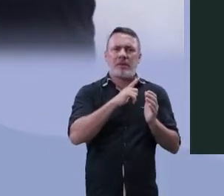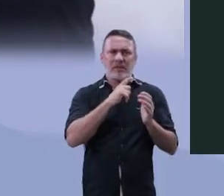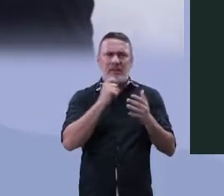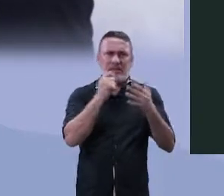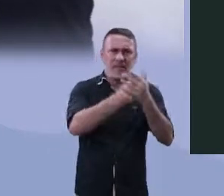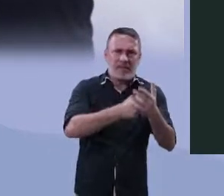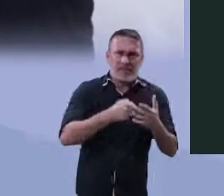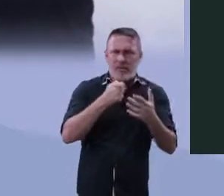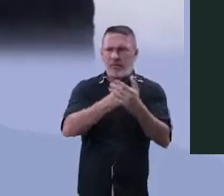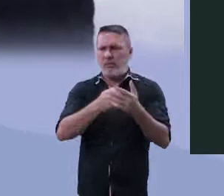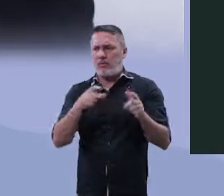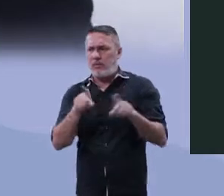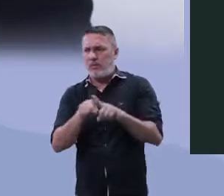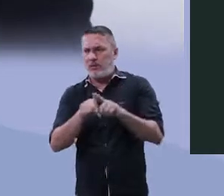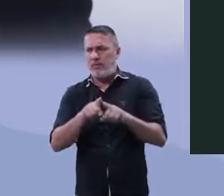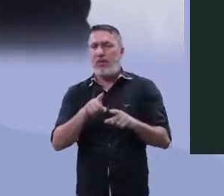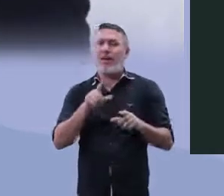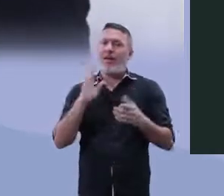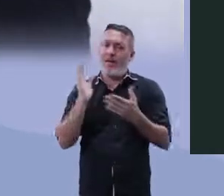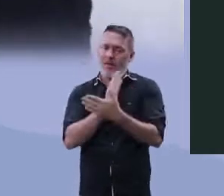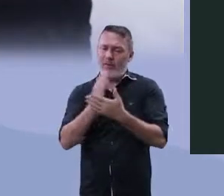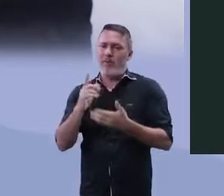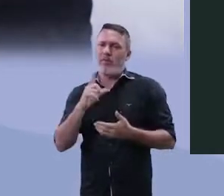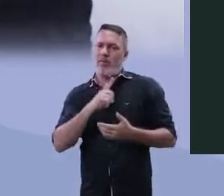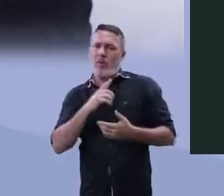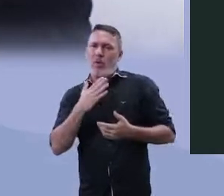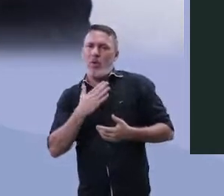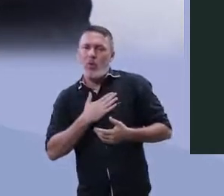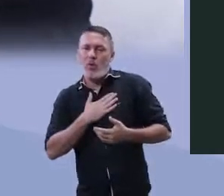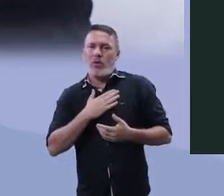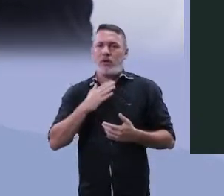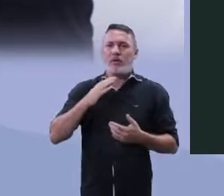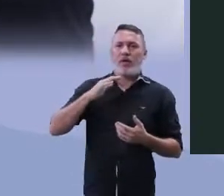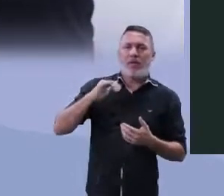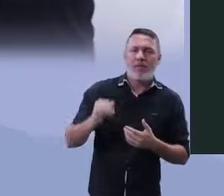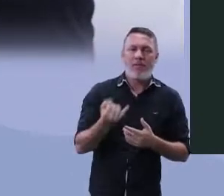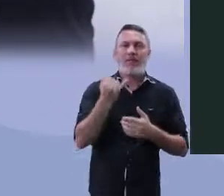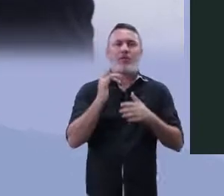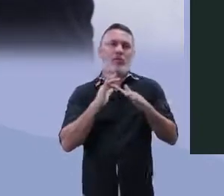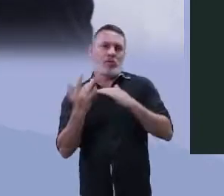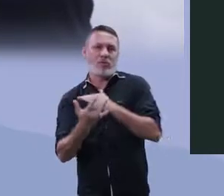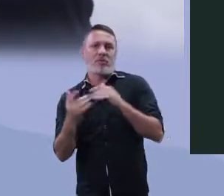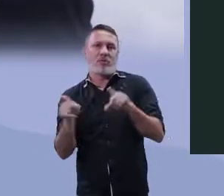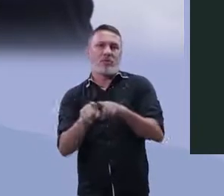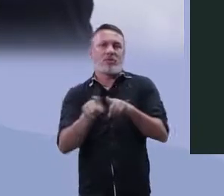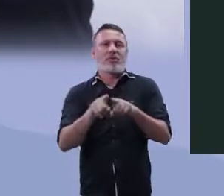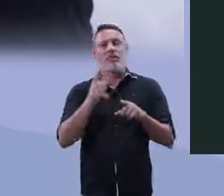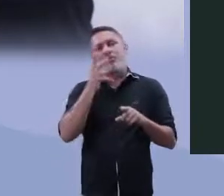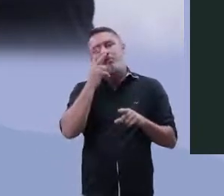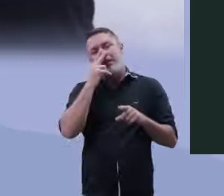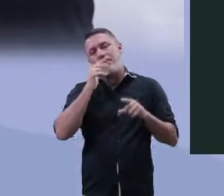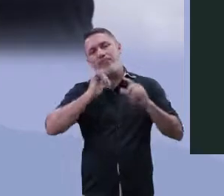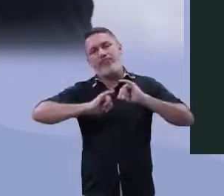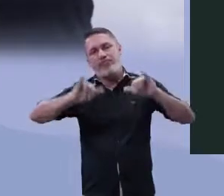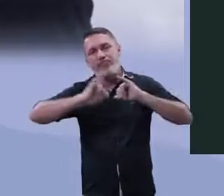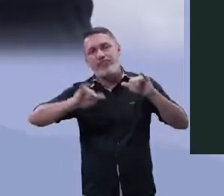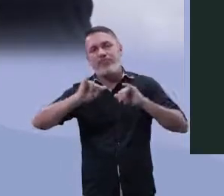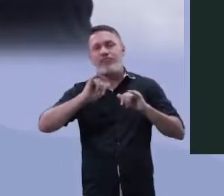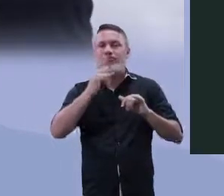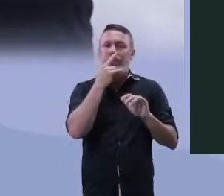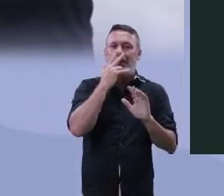pressão, mostram, né, se aproveitam das redes sociais, inclusive, para poder publicizar, né,